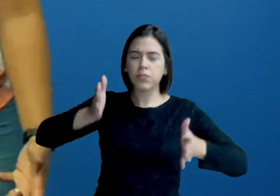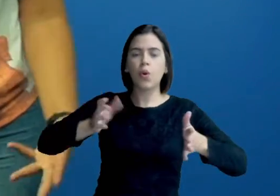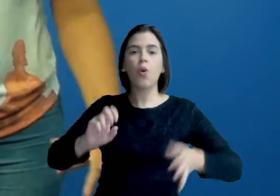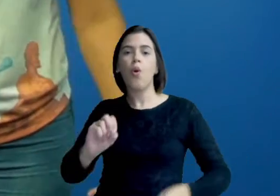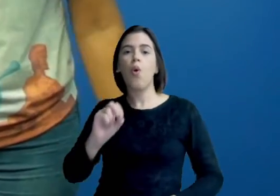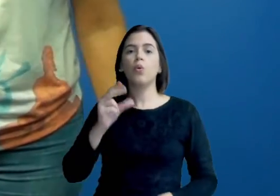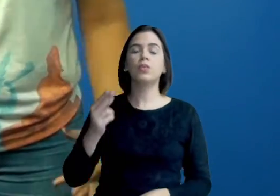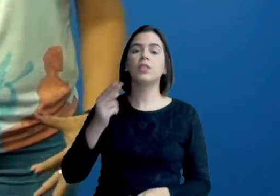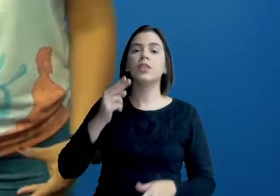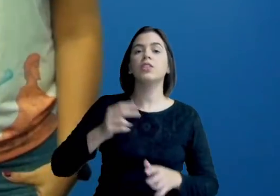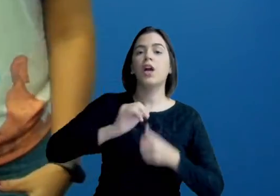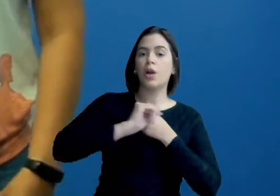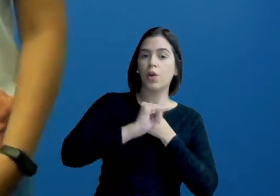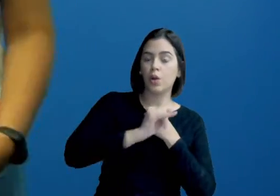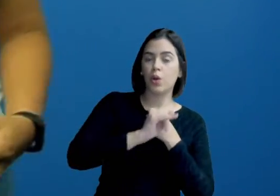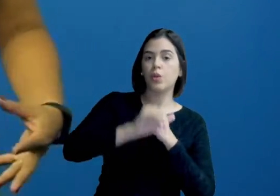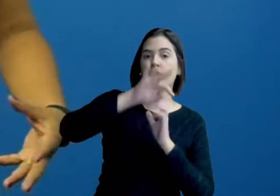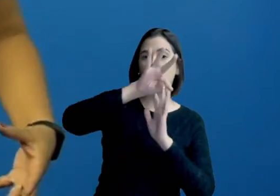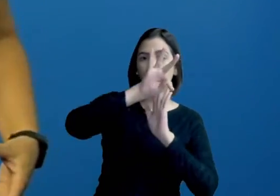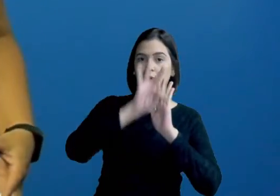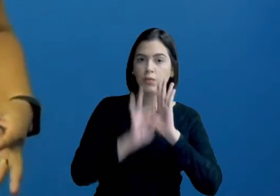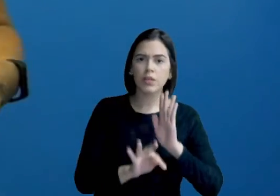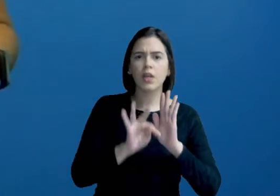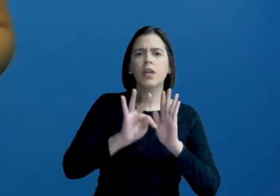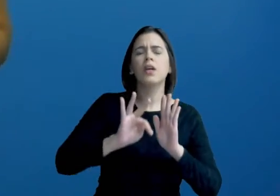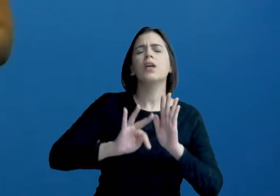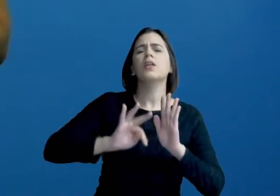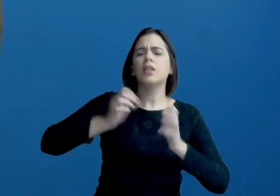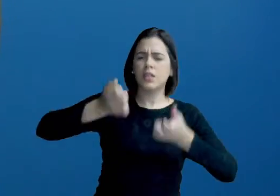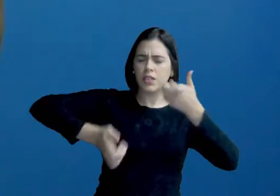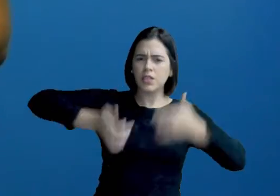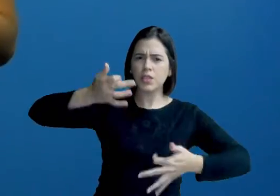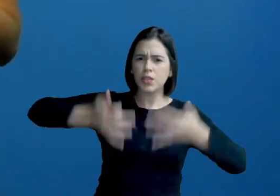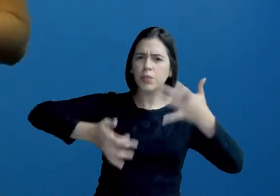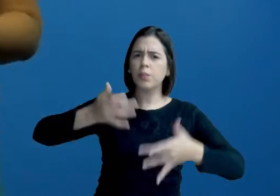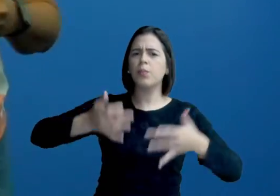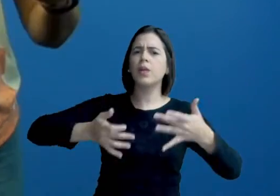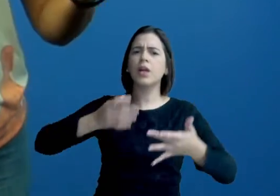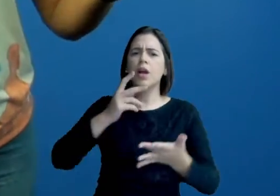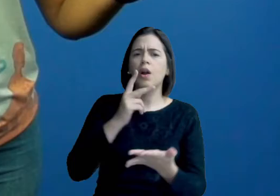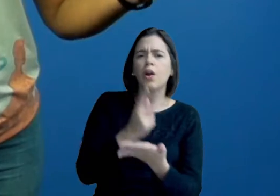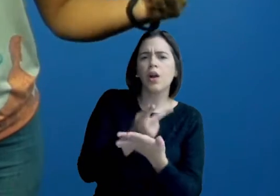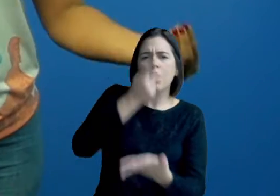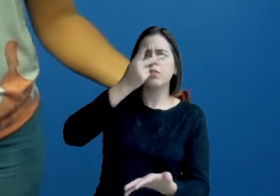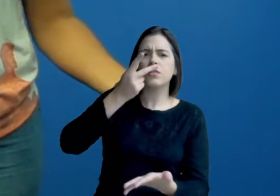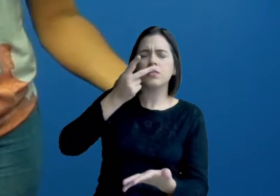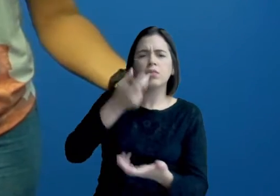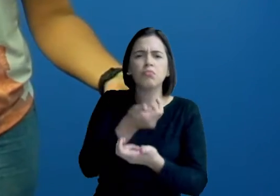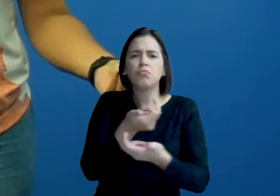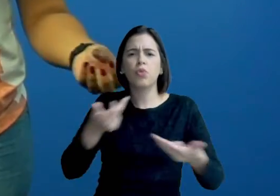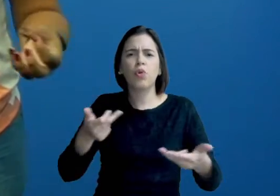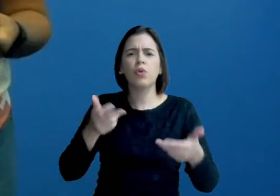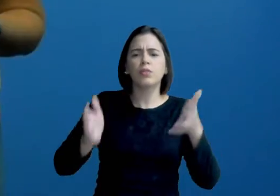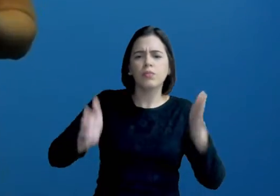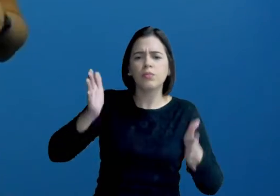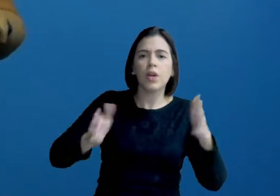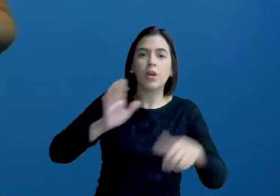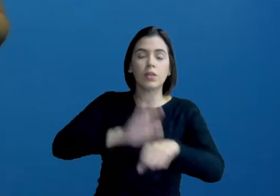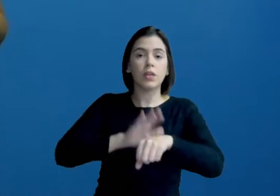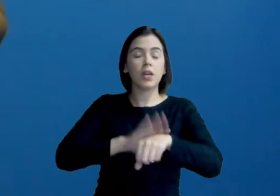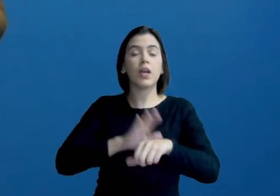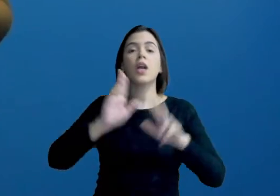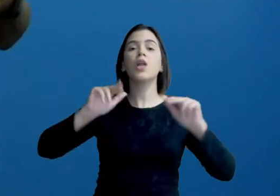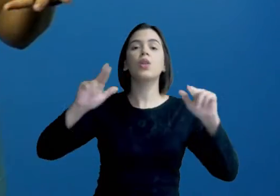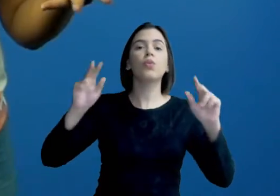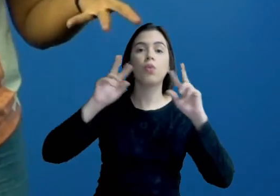seja, crônica é um texto que narra fatos que aconteceram num determinado período de tempo. Quem aqui nunca